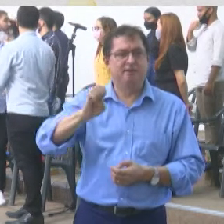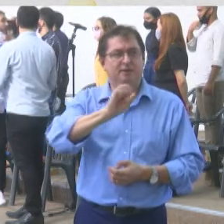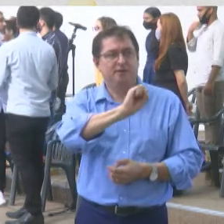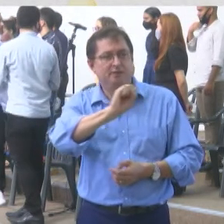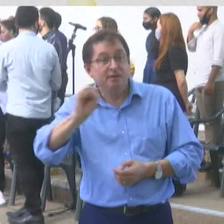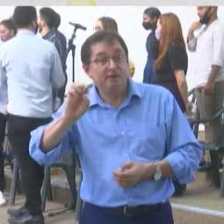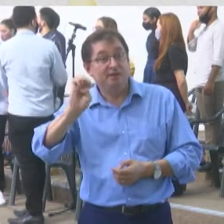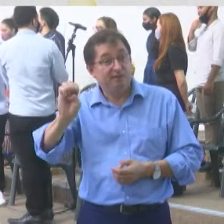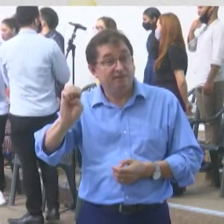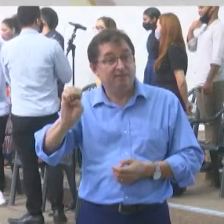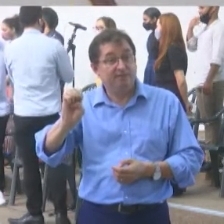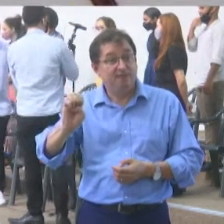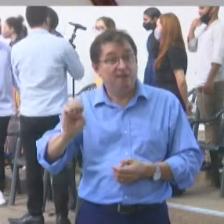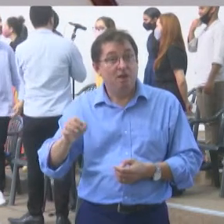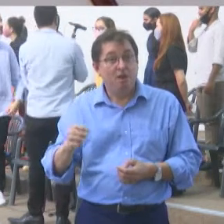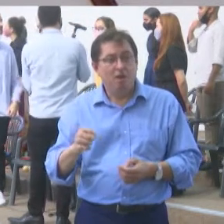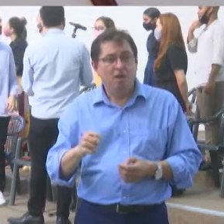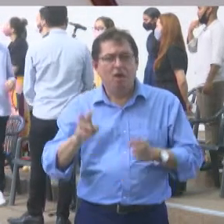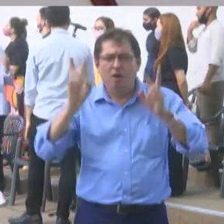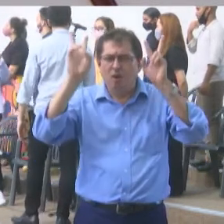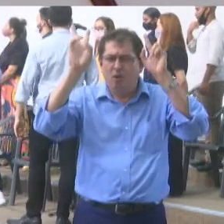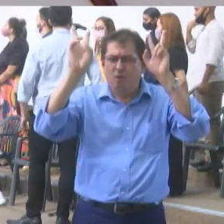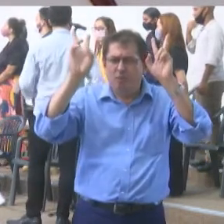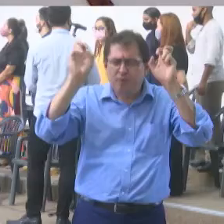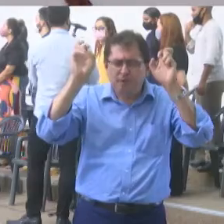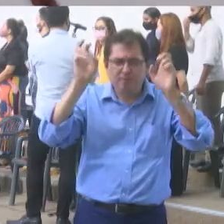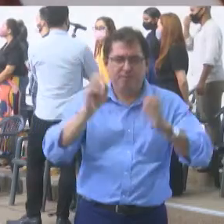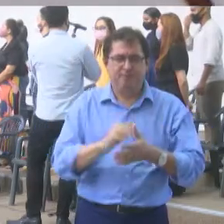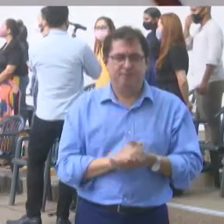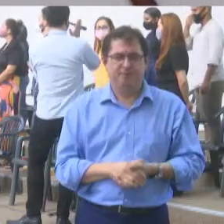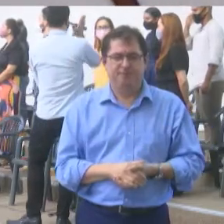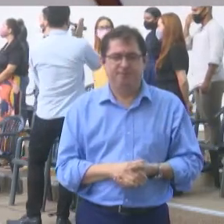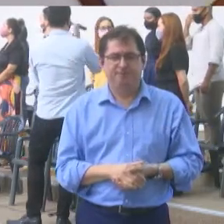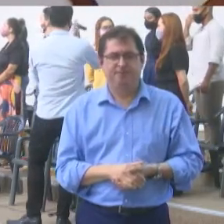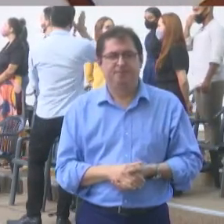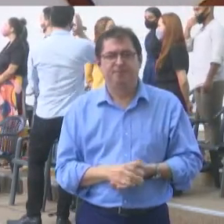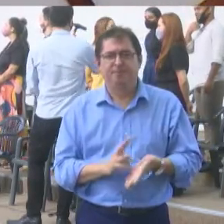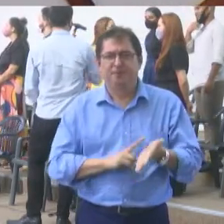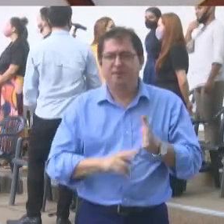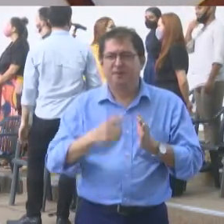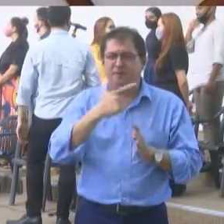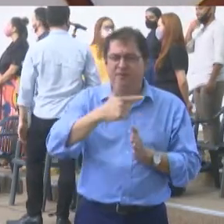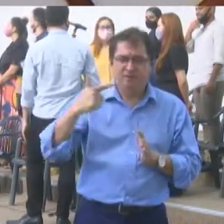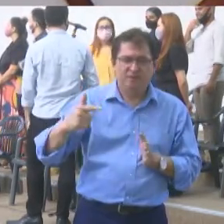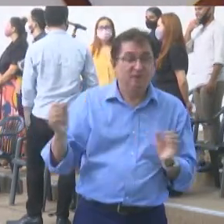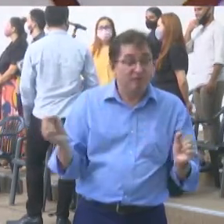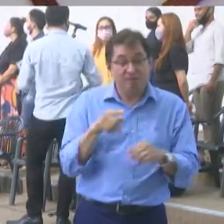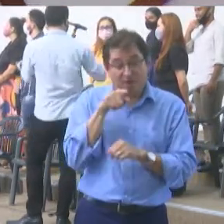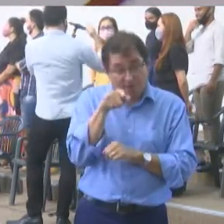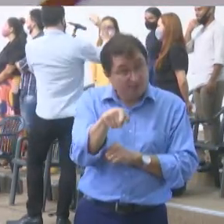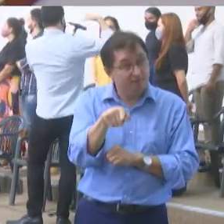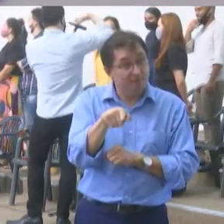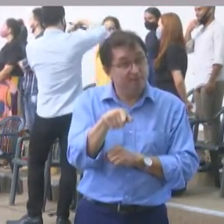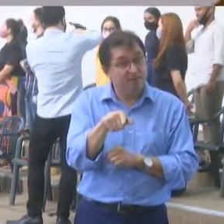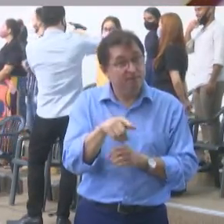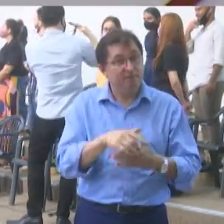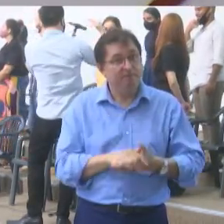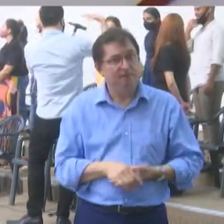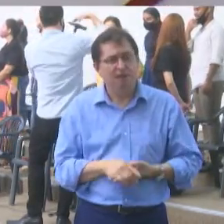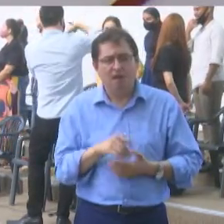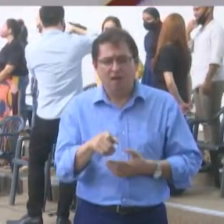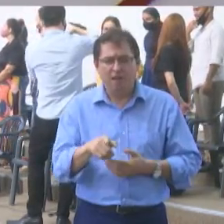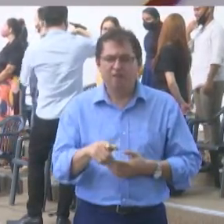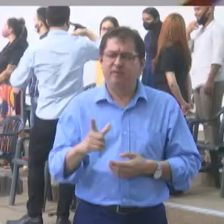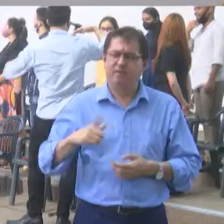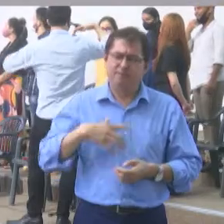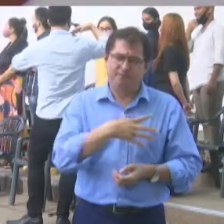texto termina Rute capítulo 2, versículo 22. O versículo 22 termina aí. Lembra que a gente leu? Um gerou esse, que gerou